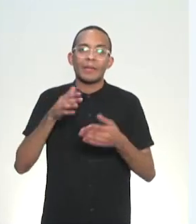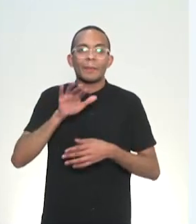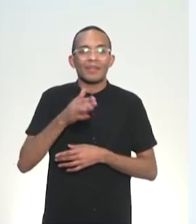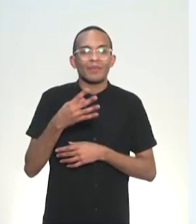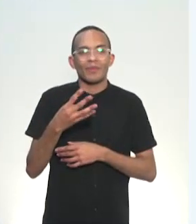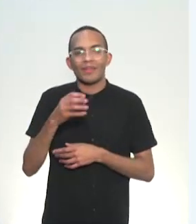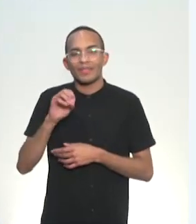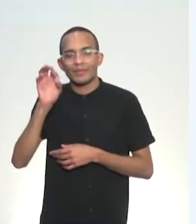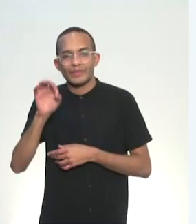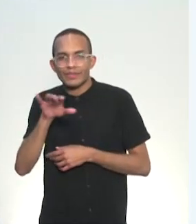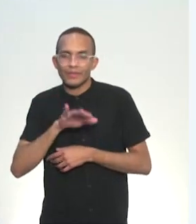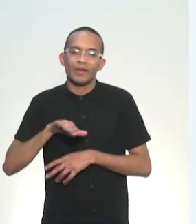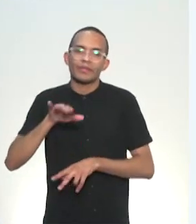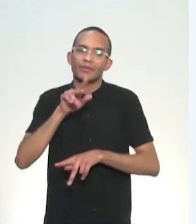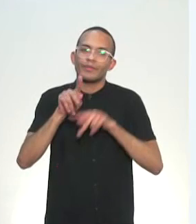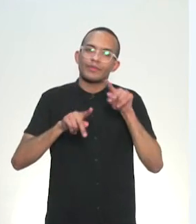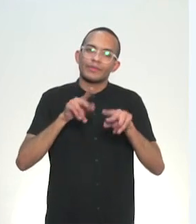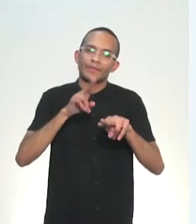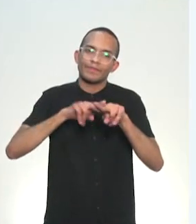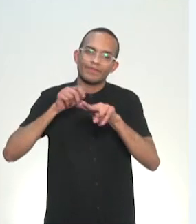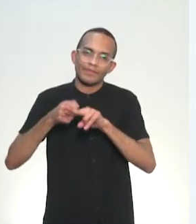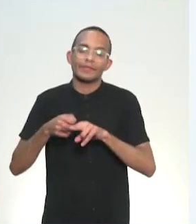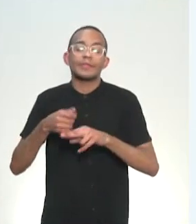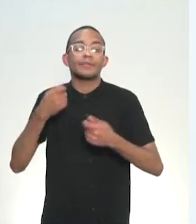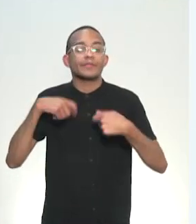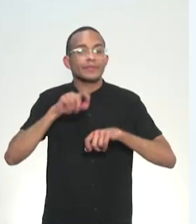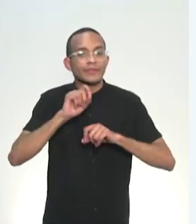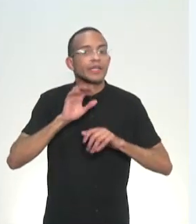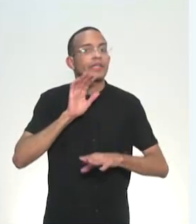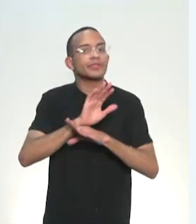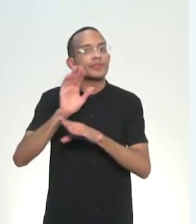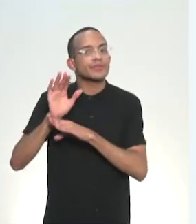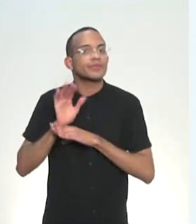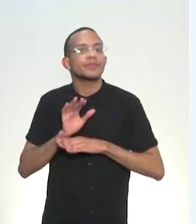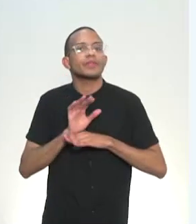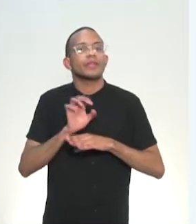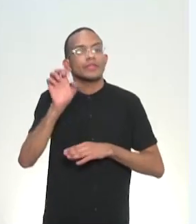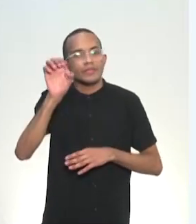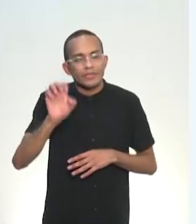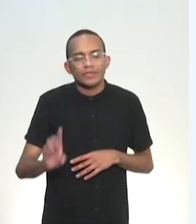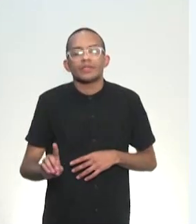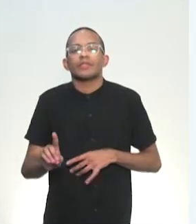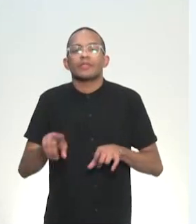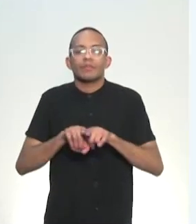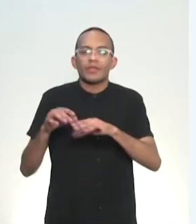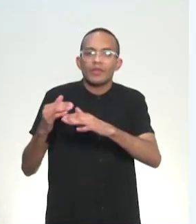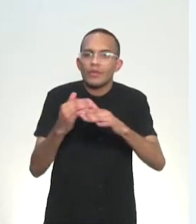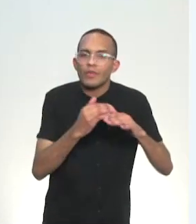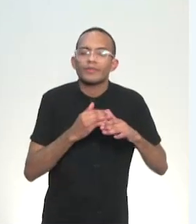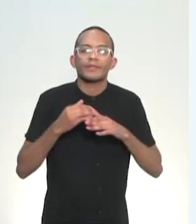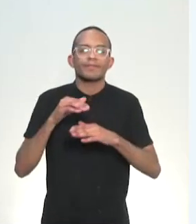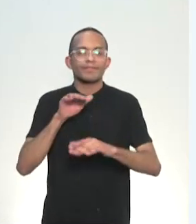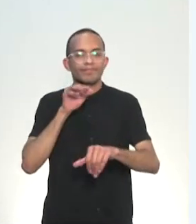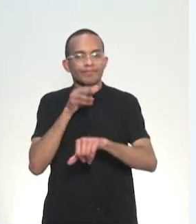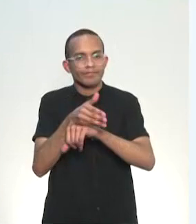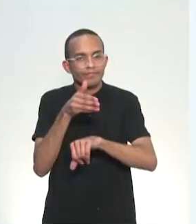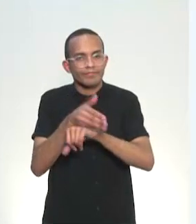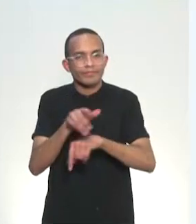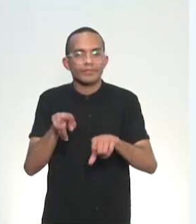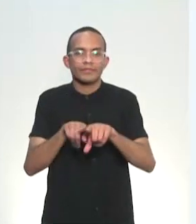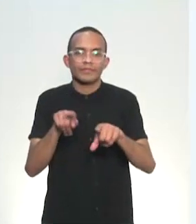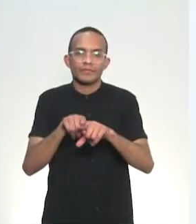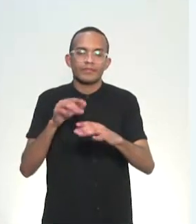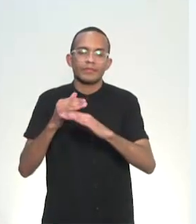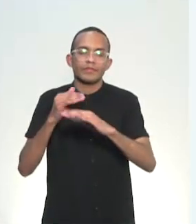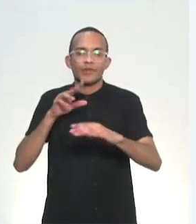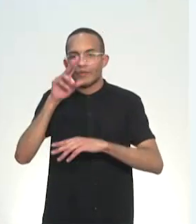de 40% da população prisional. É preciso promover o Estado de Direito, com igualdade de tratamento e acesso, juntamente